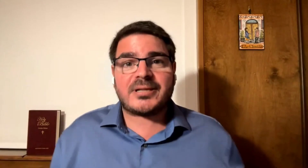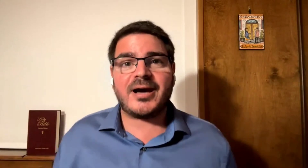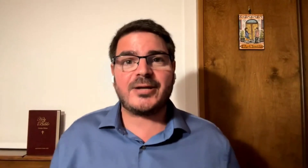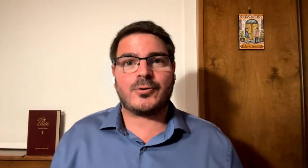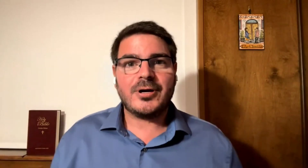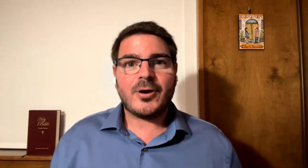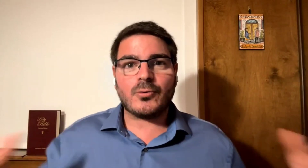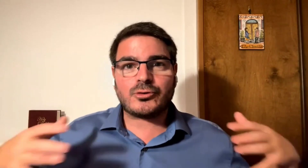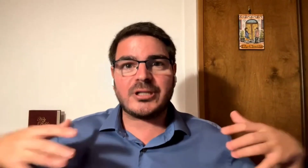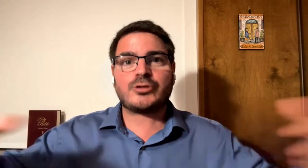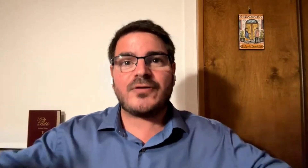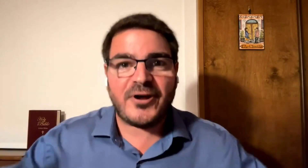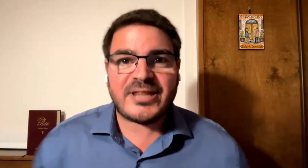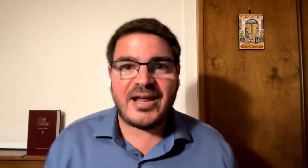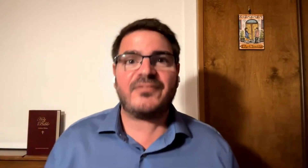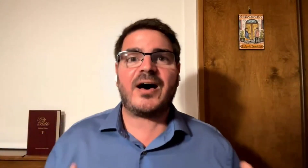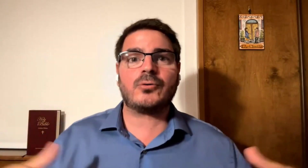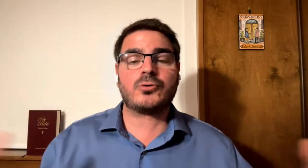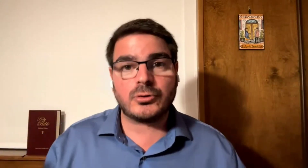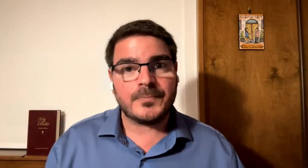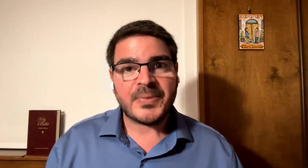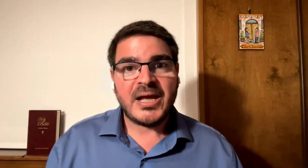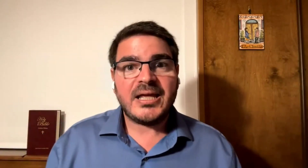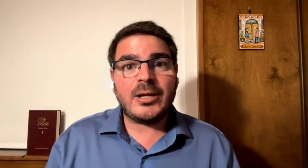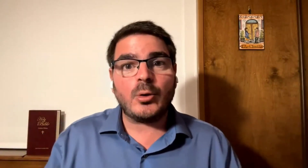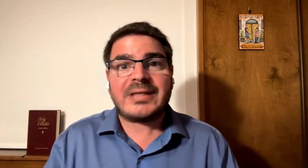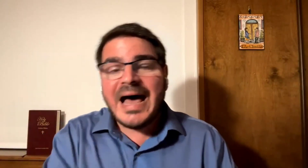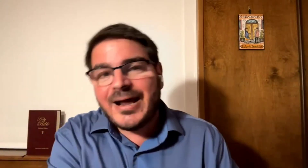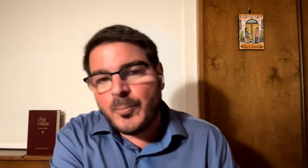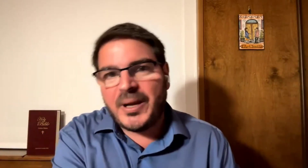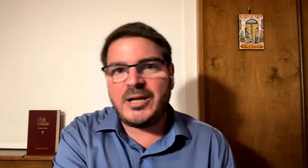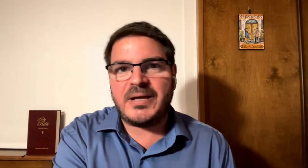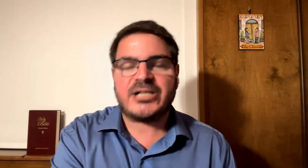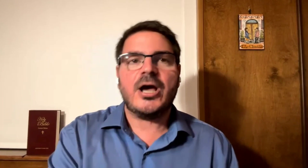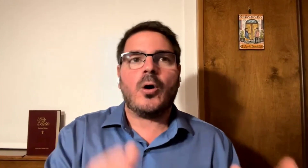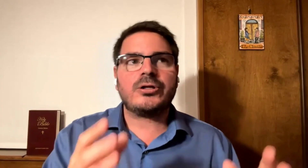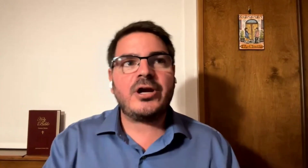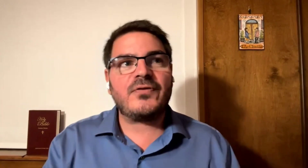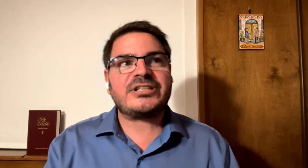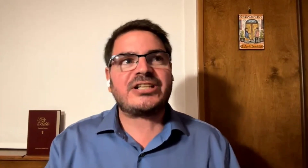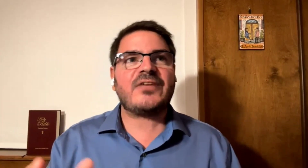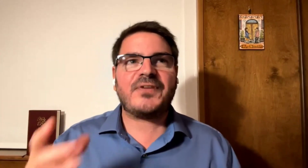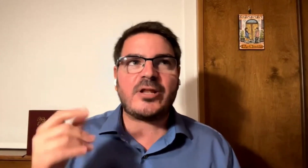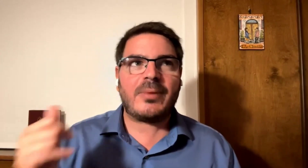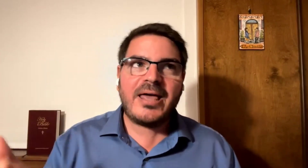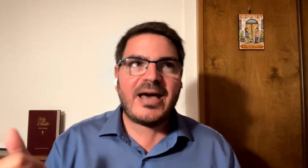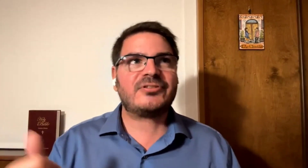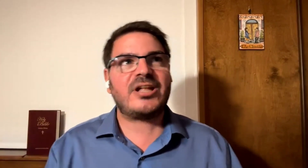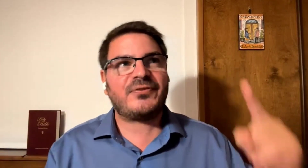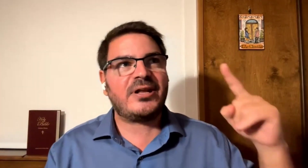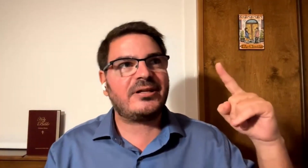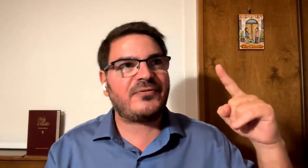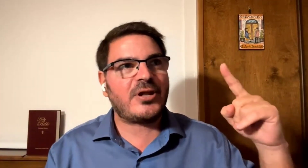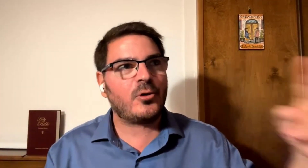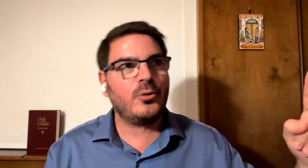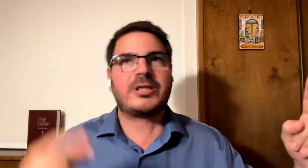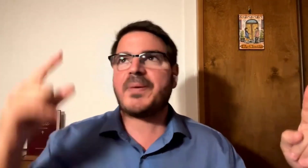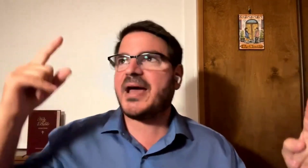o Império Britânico, com toda a sua frota naval, tudo. E lutaram pela liberdade. Rodrigo, você está defendendo uma guerra,